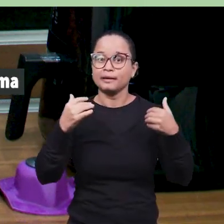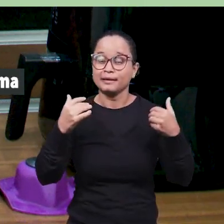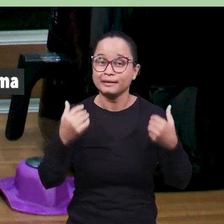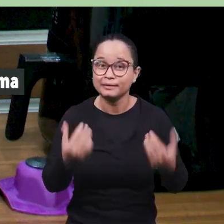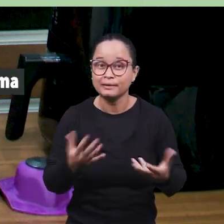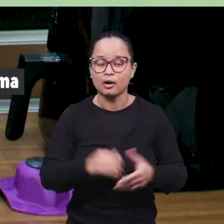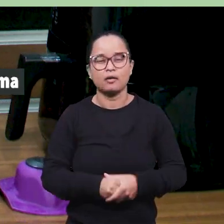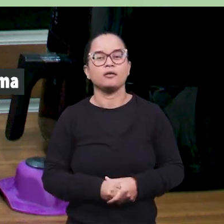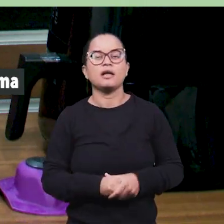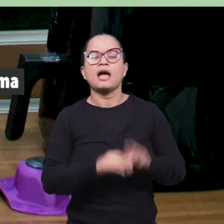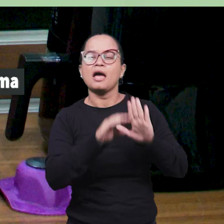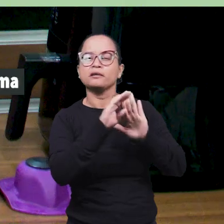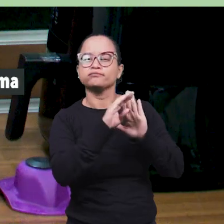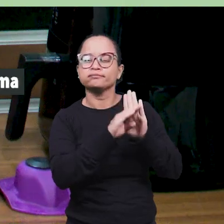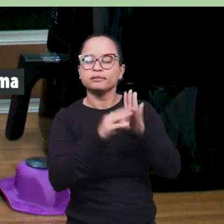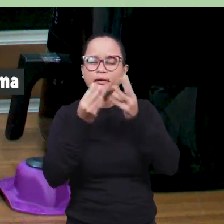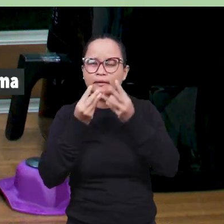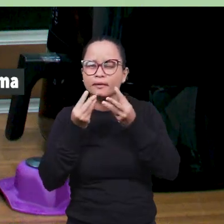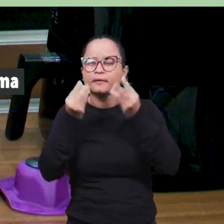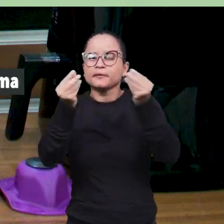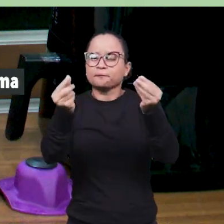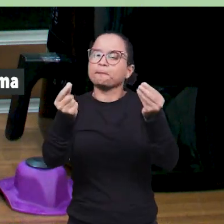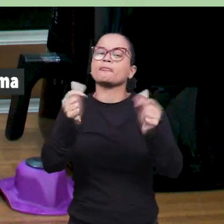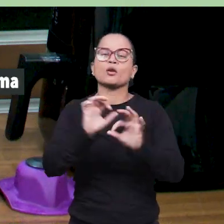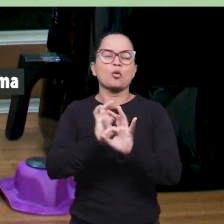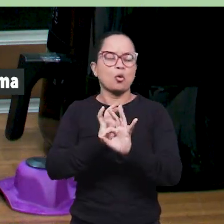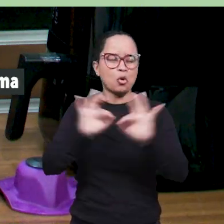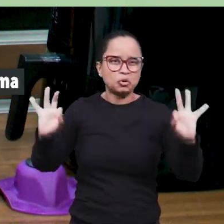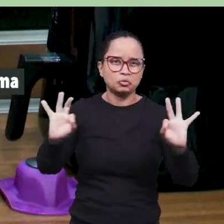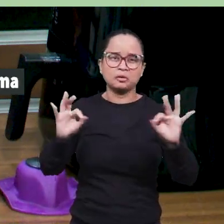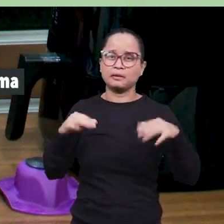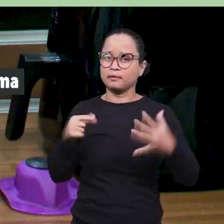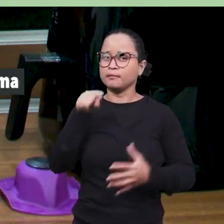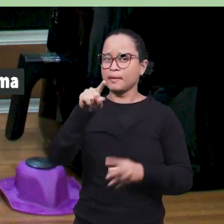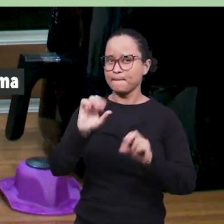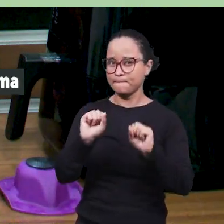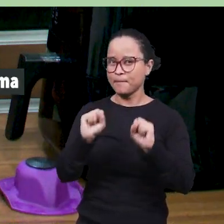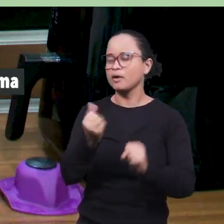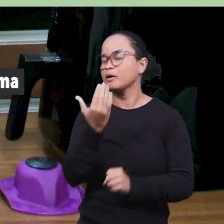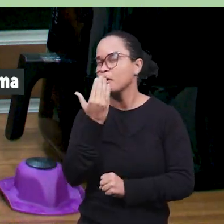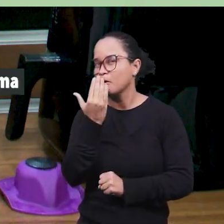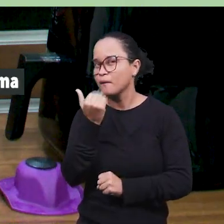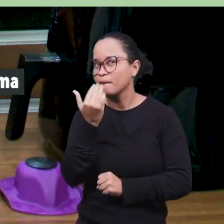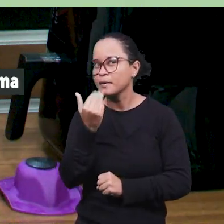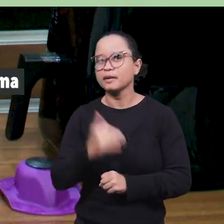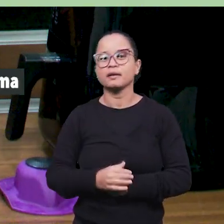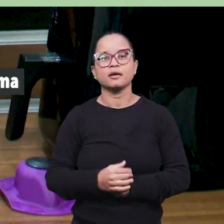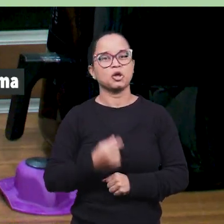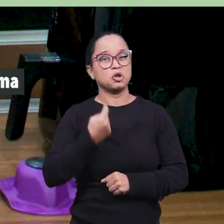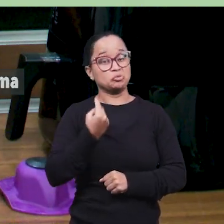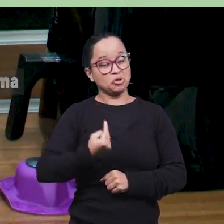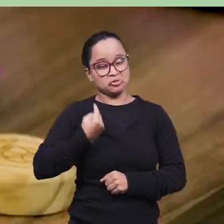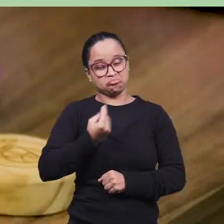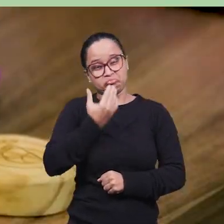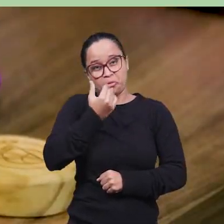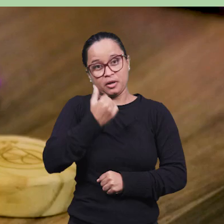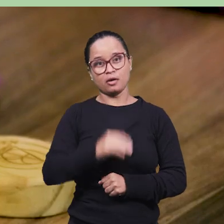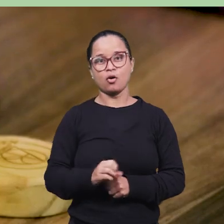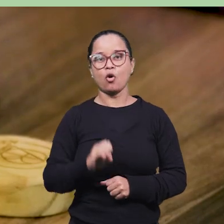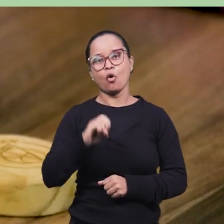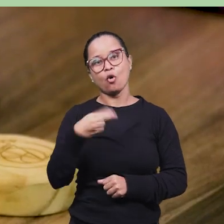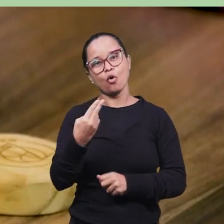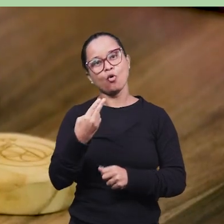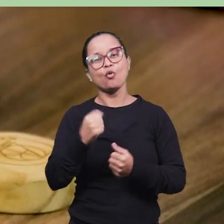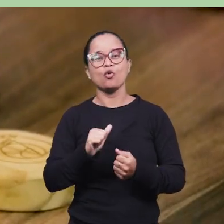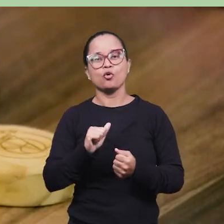Gente, é uma receita super saborosa que você pode comer ela sozinha